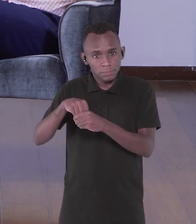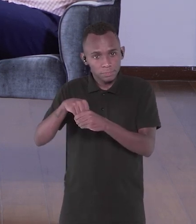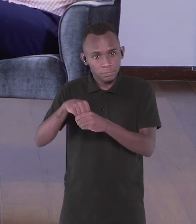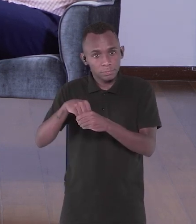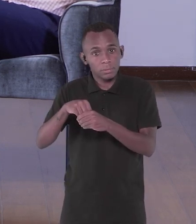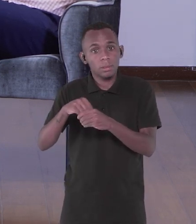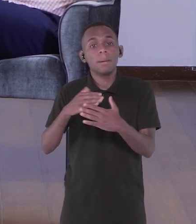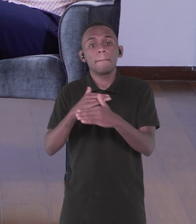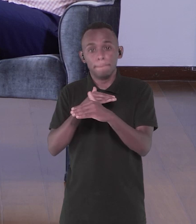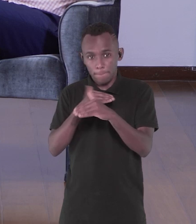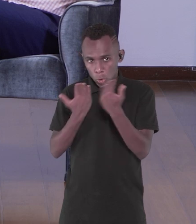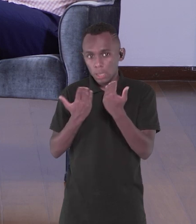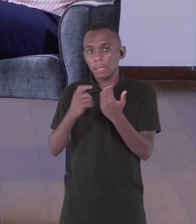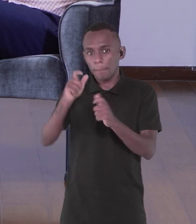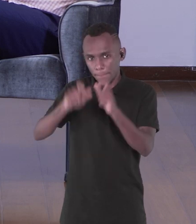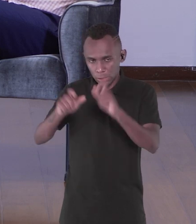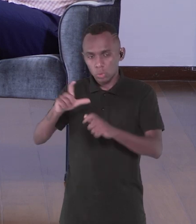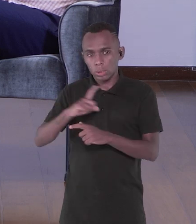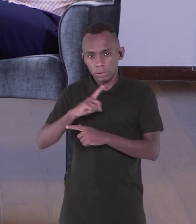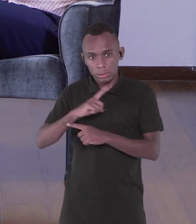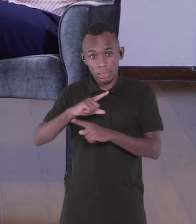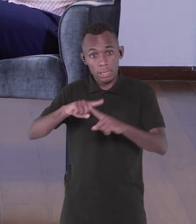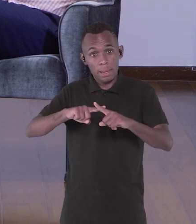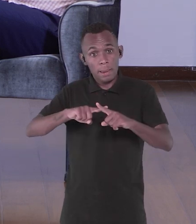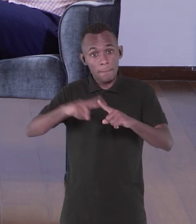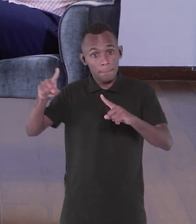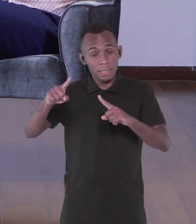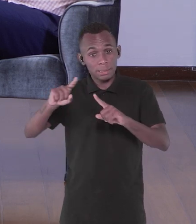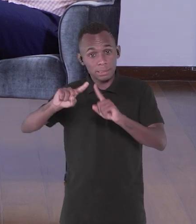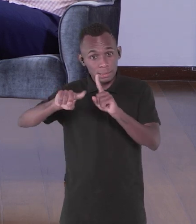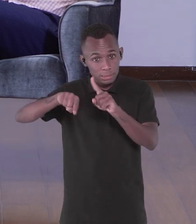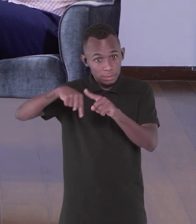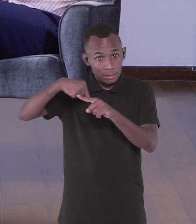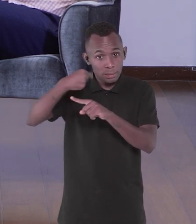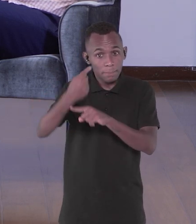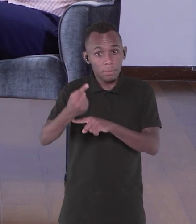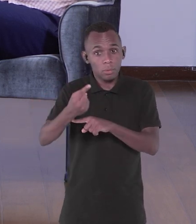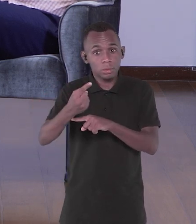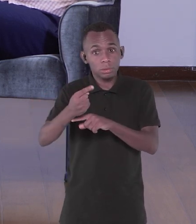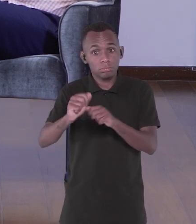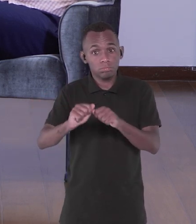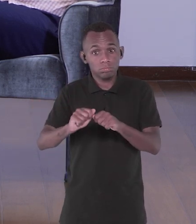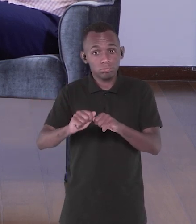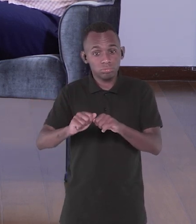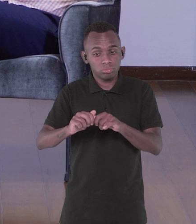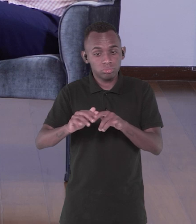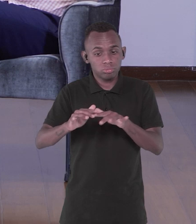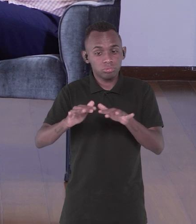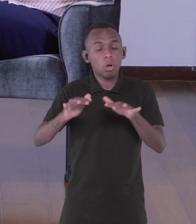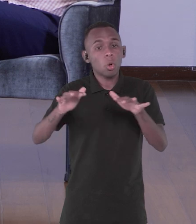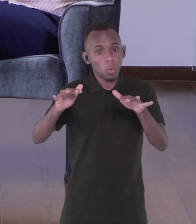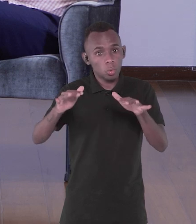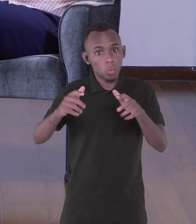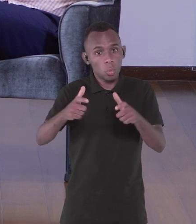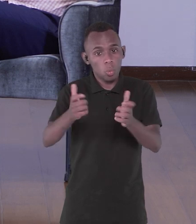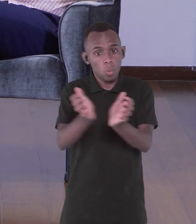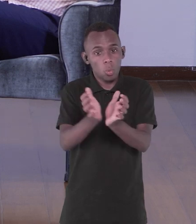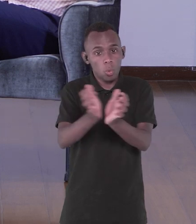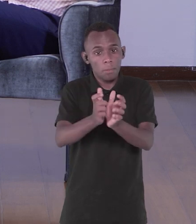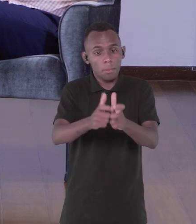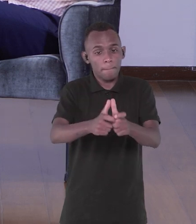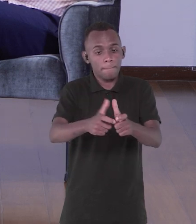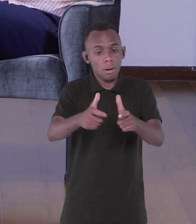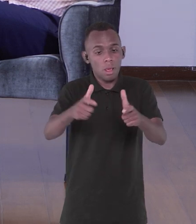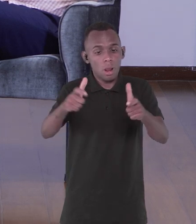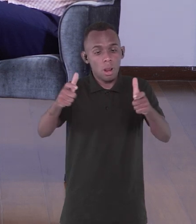inicial, mataria, mas num grupo grande nem mesmo seria detectado. E que, ao